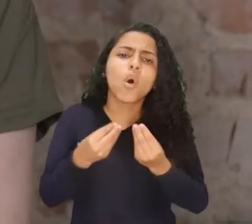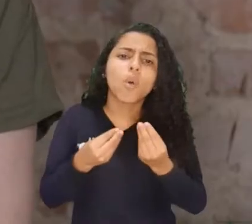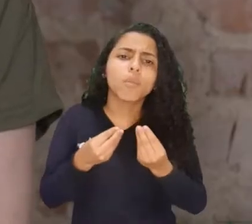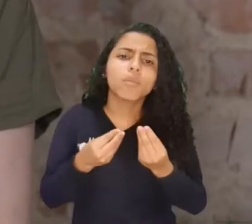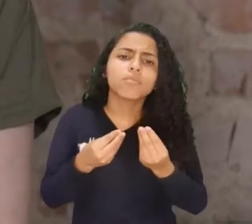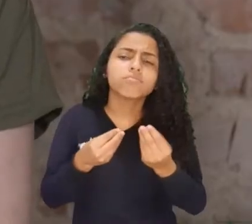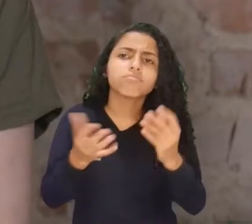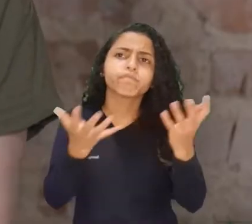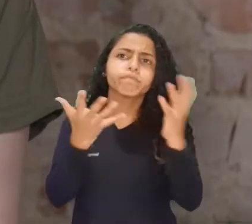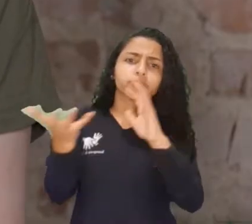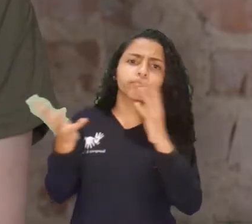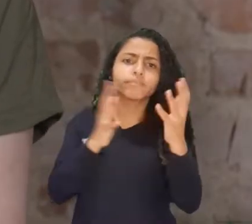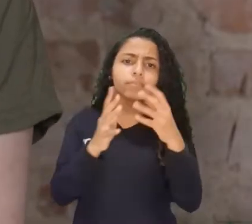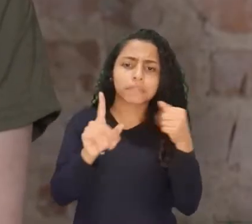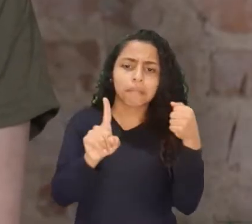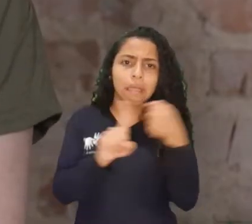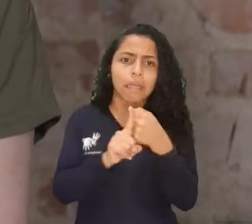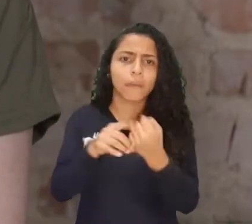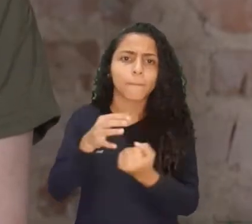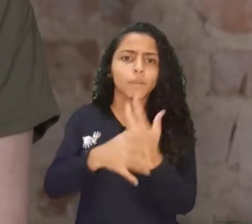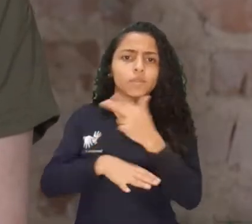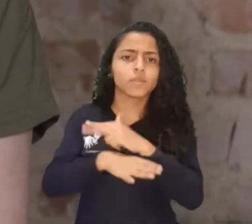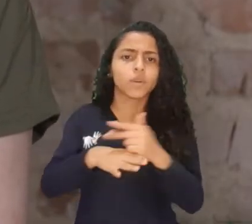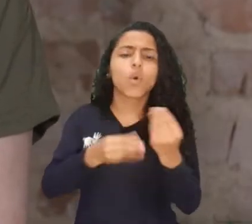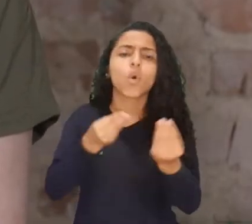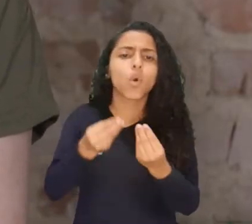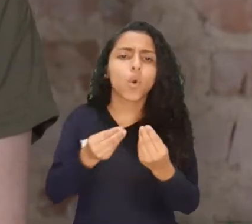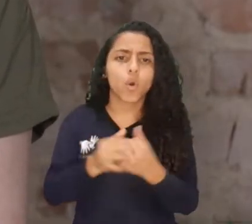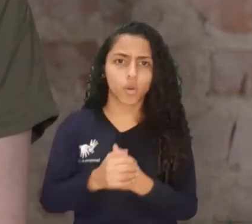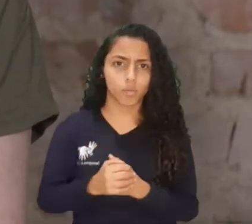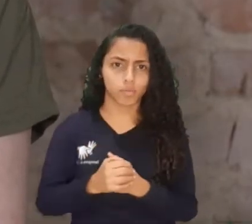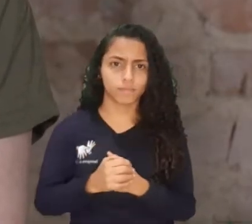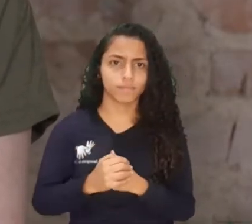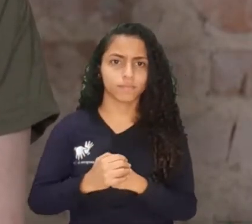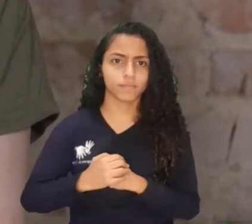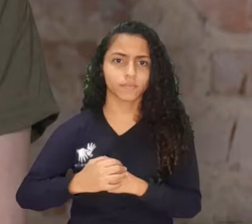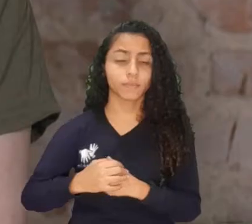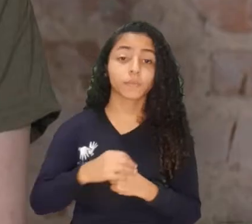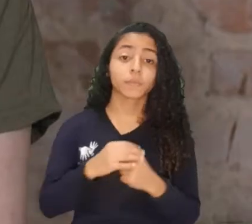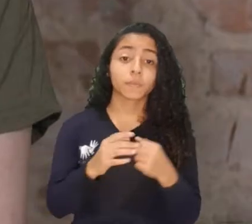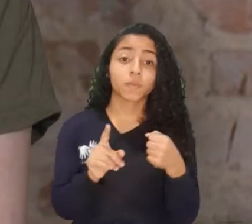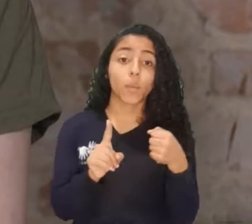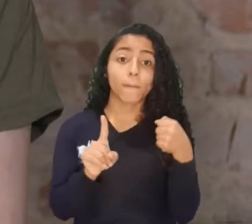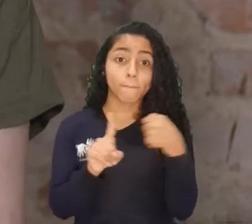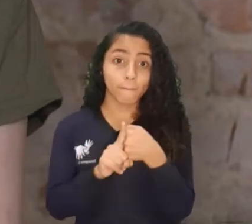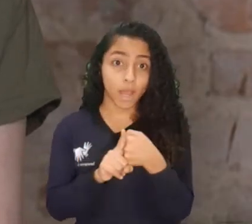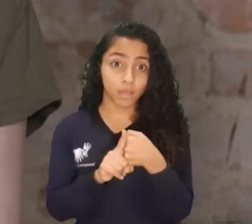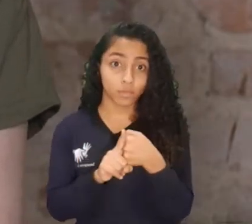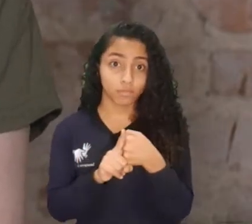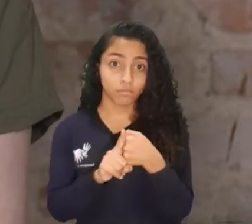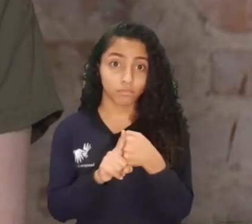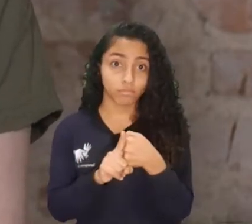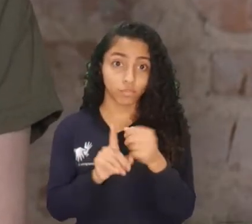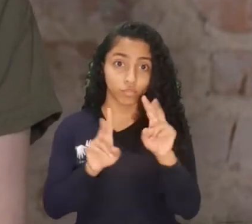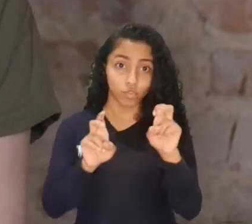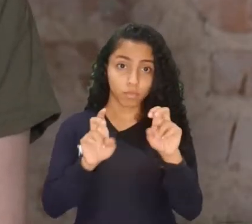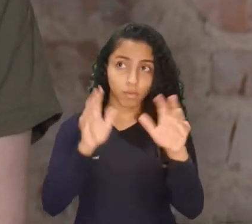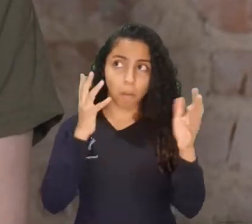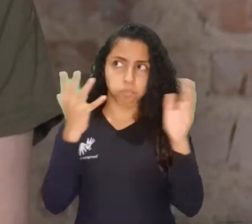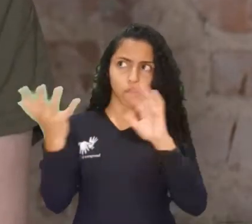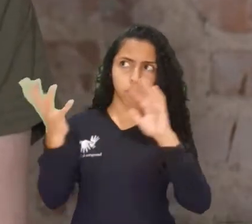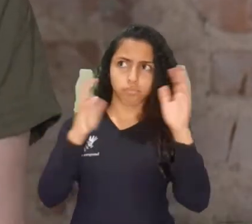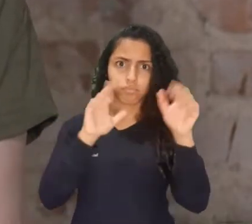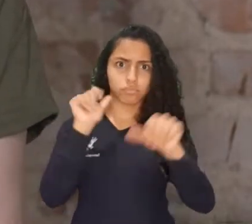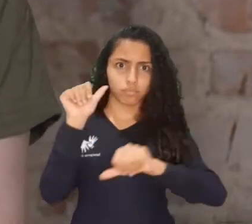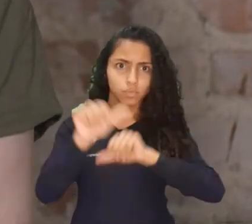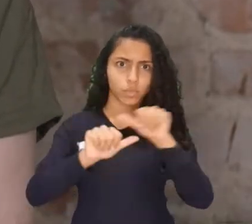a biodiversidade? Os impactos dos componentes de mudança do clima, que são